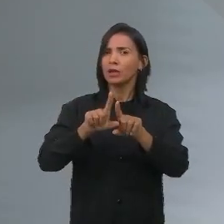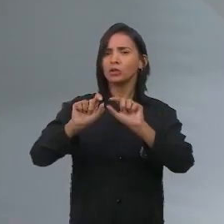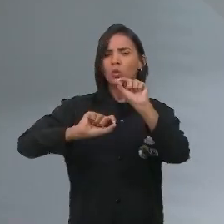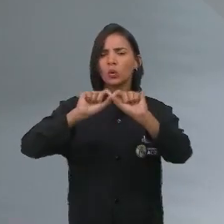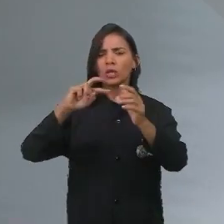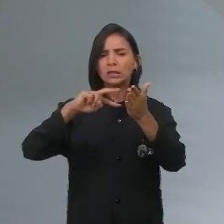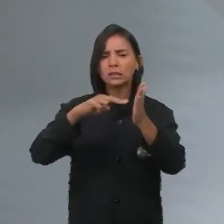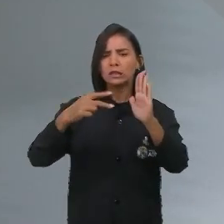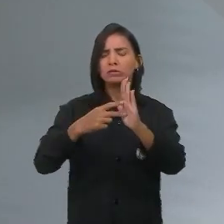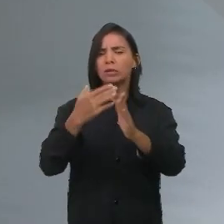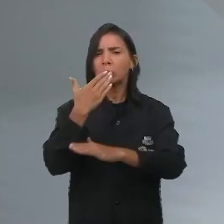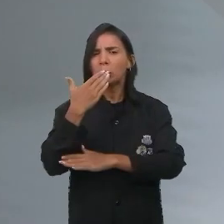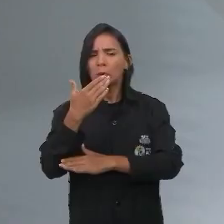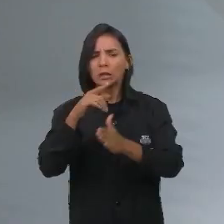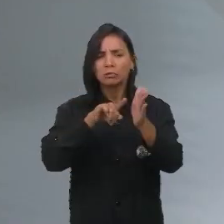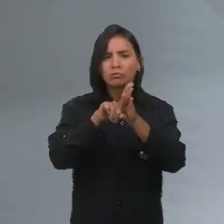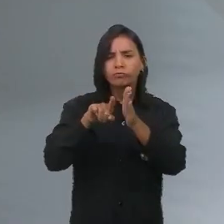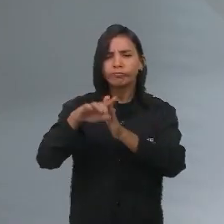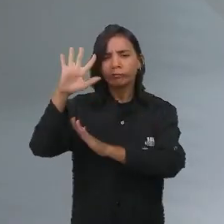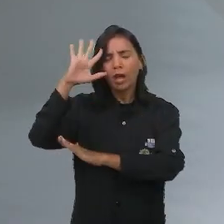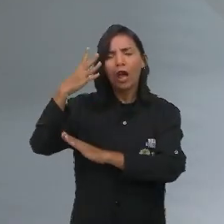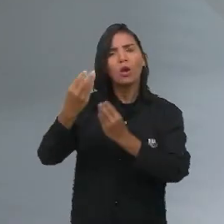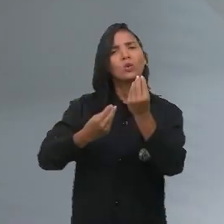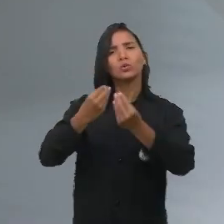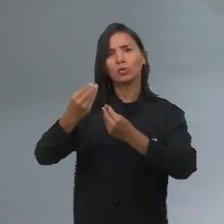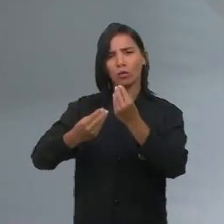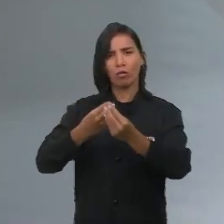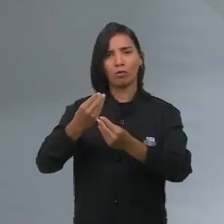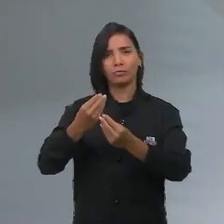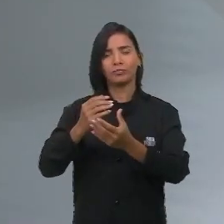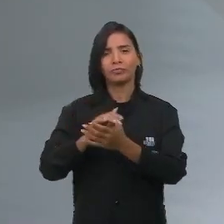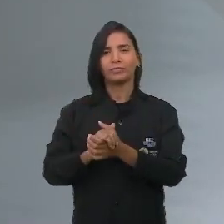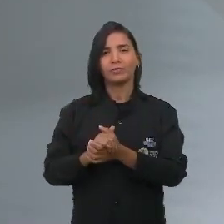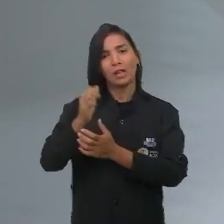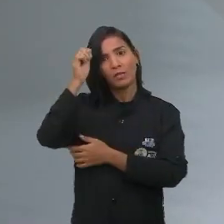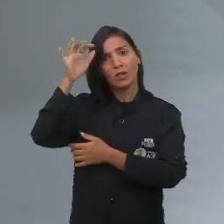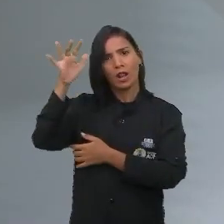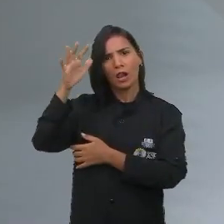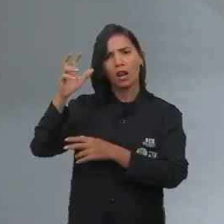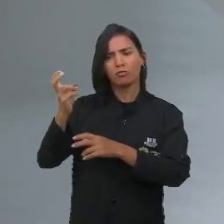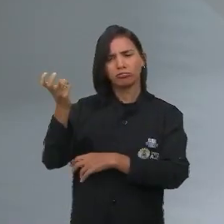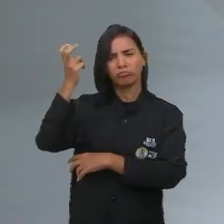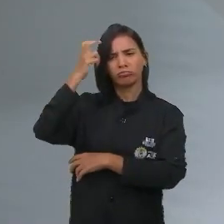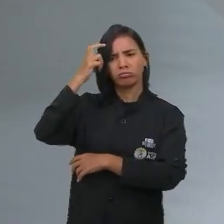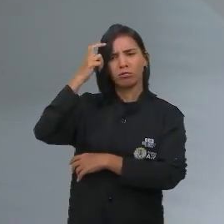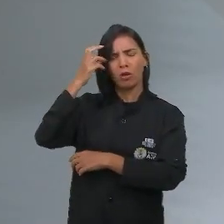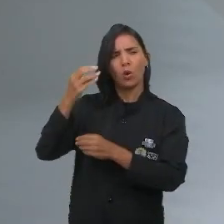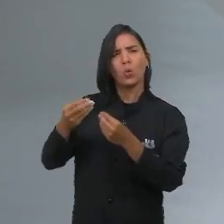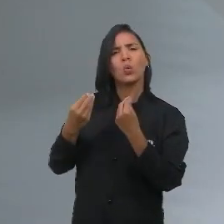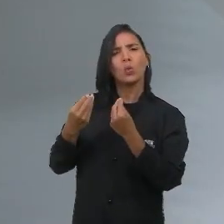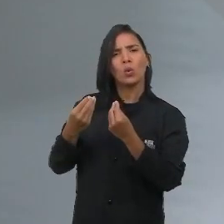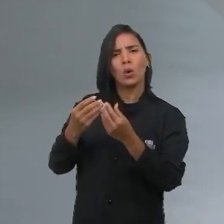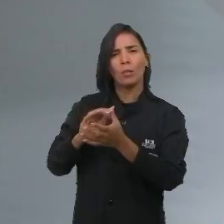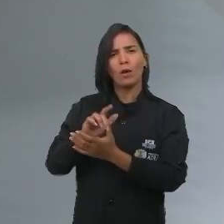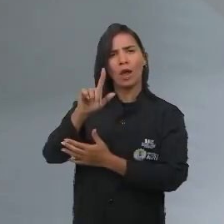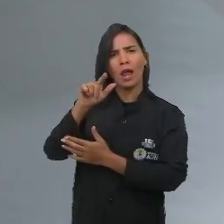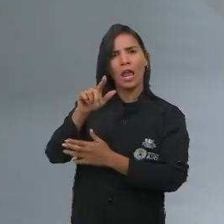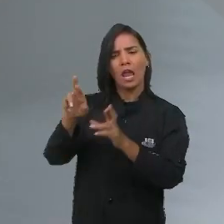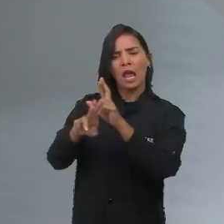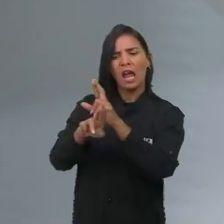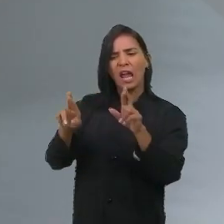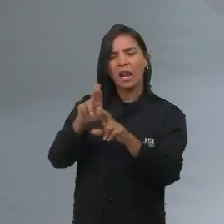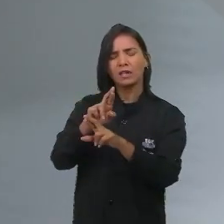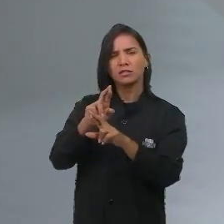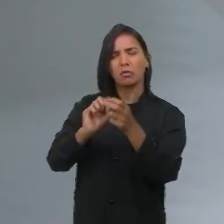essa questão, ela nos traz a respeito da cultura? É um enunciado que ele trata a respeito da